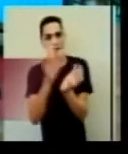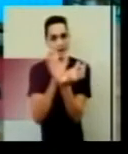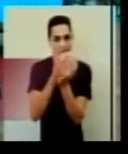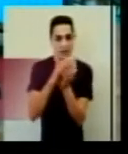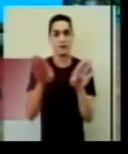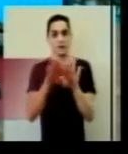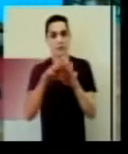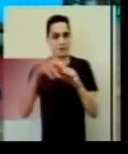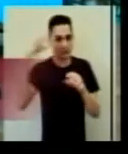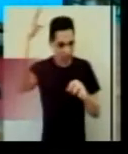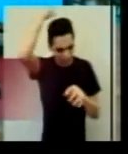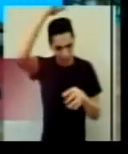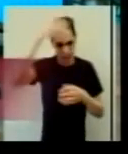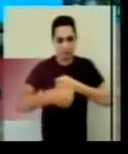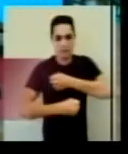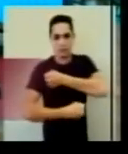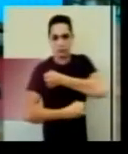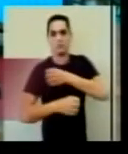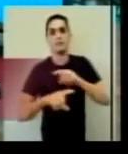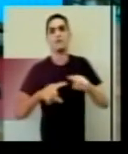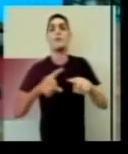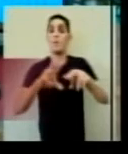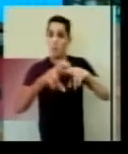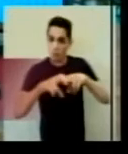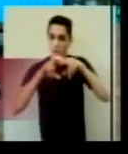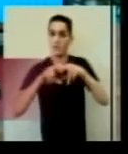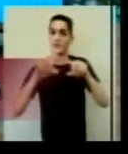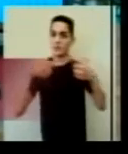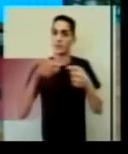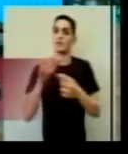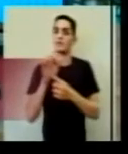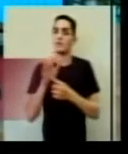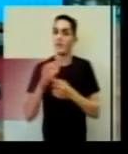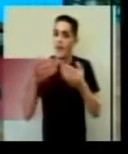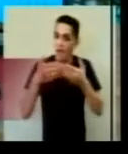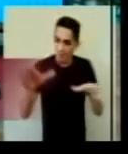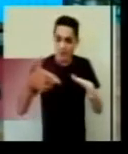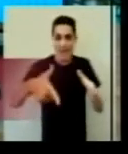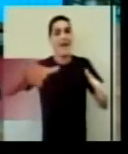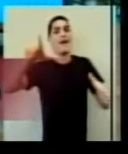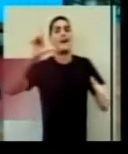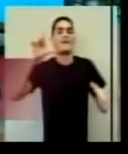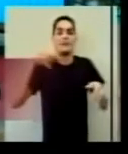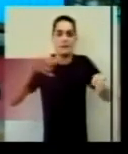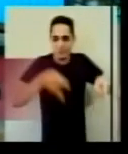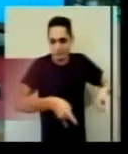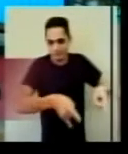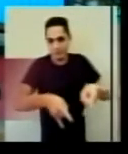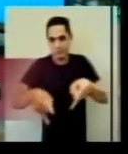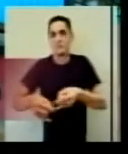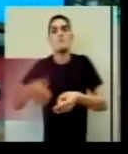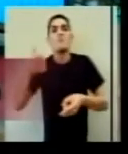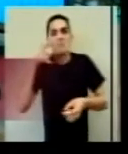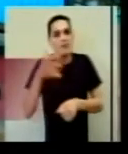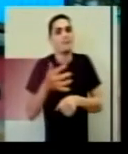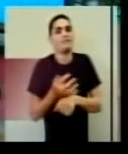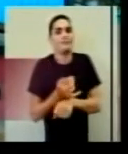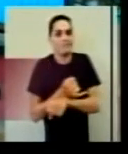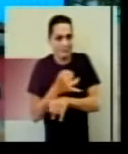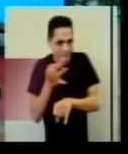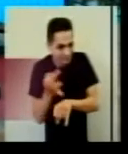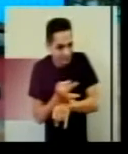Antônio. Por quê? Sabíamos que precisaríamos. Então, por isso que nós antecipamos